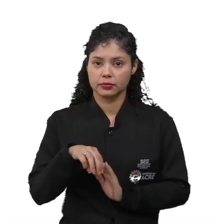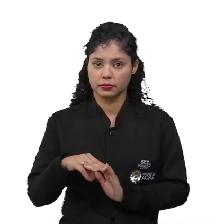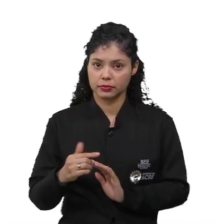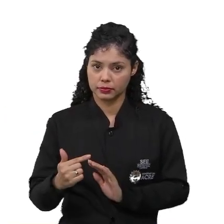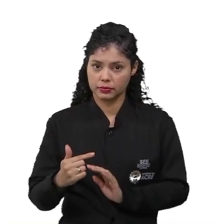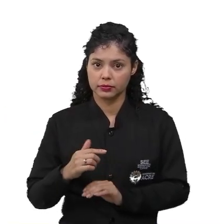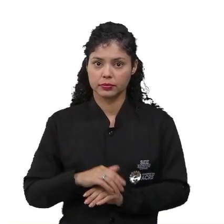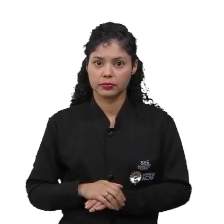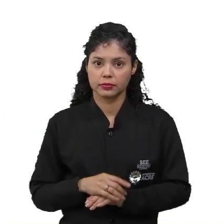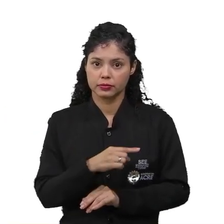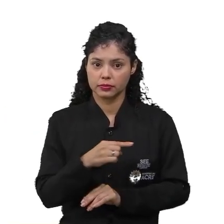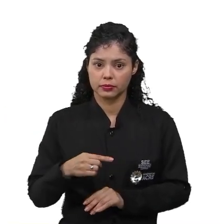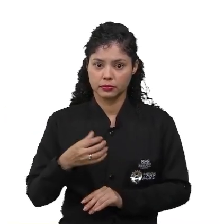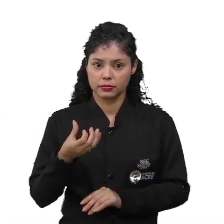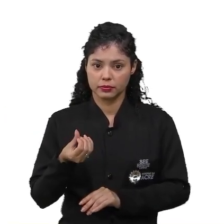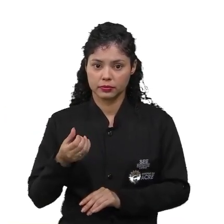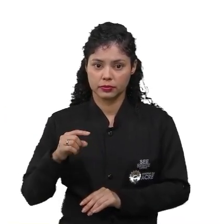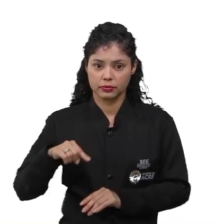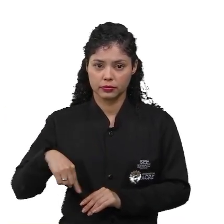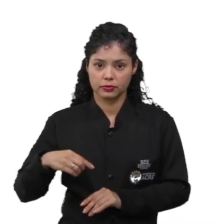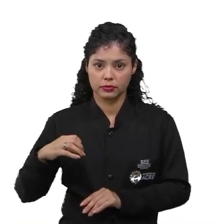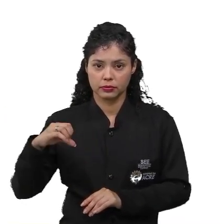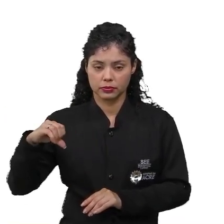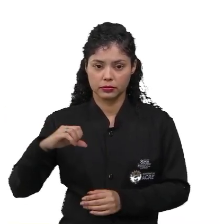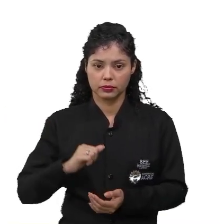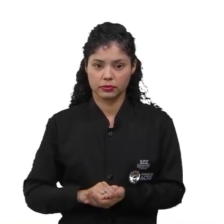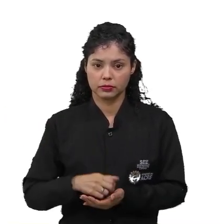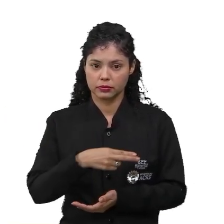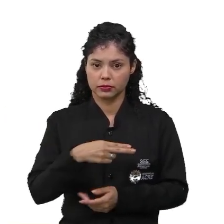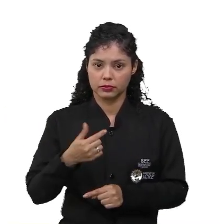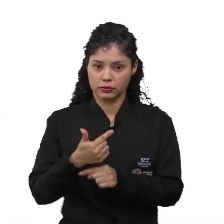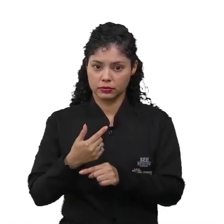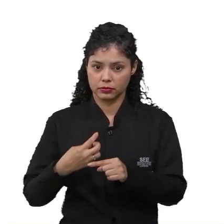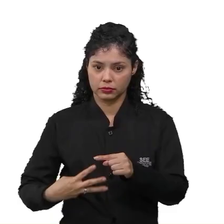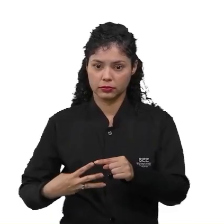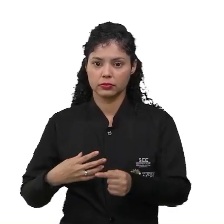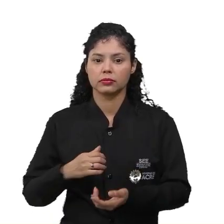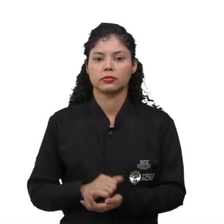M2 menos 6,9 é igual a 2/3.